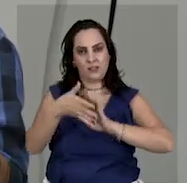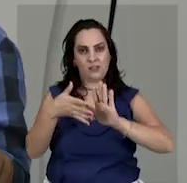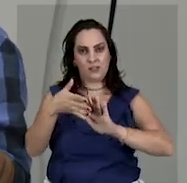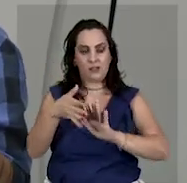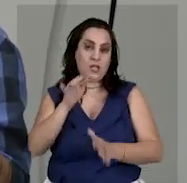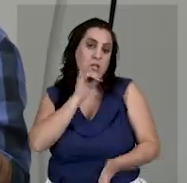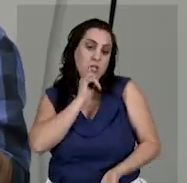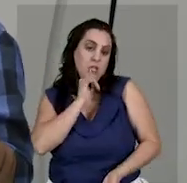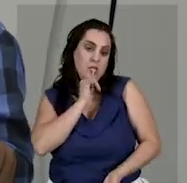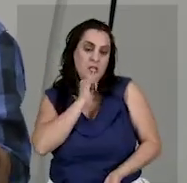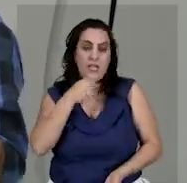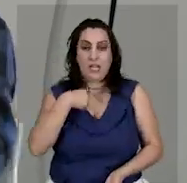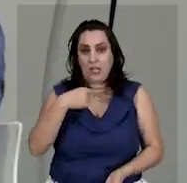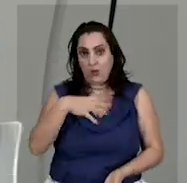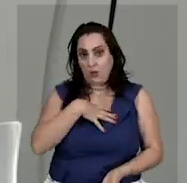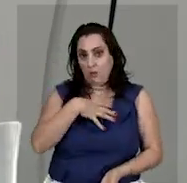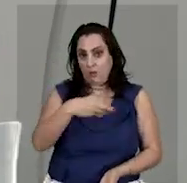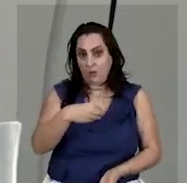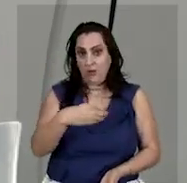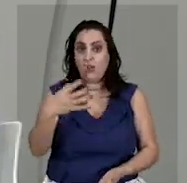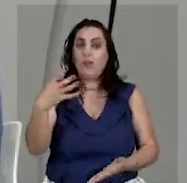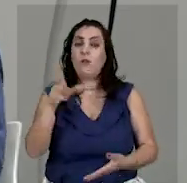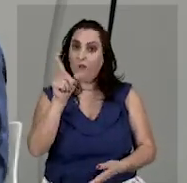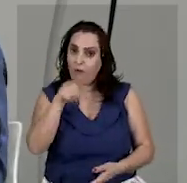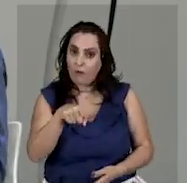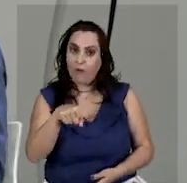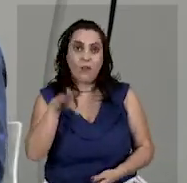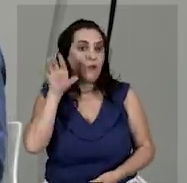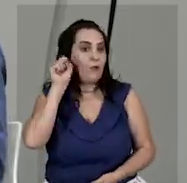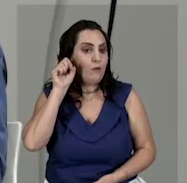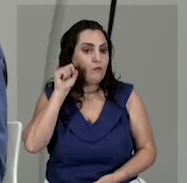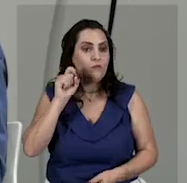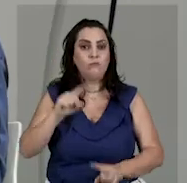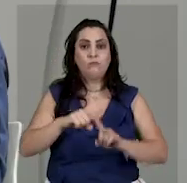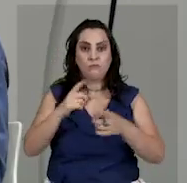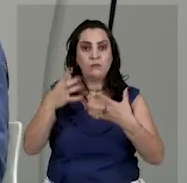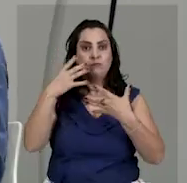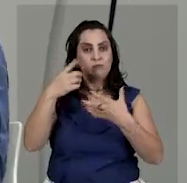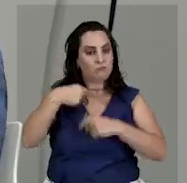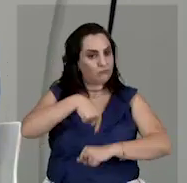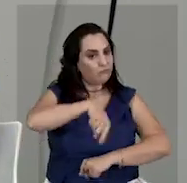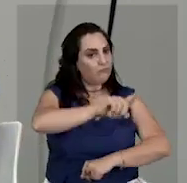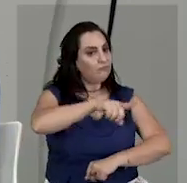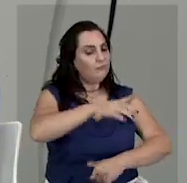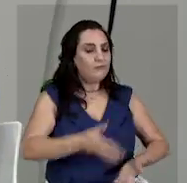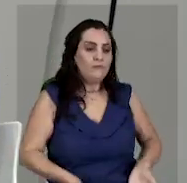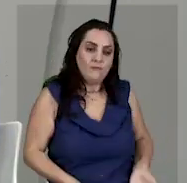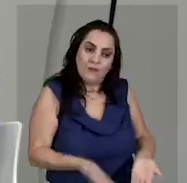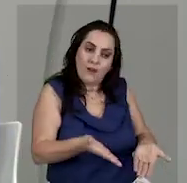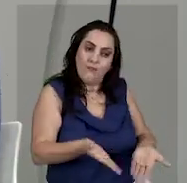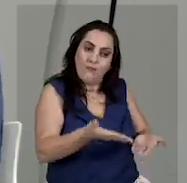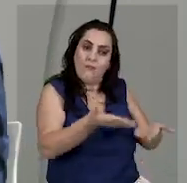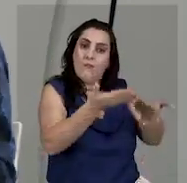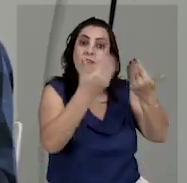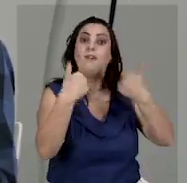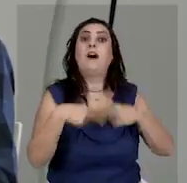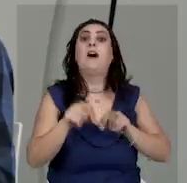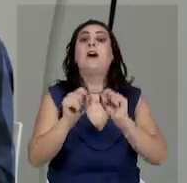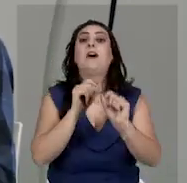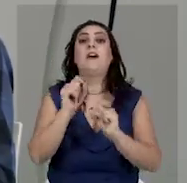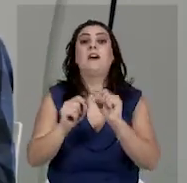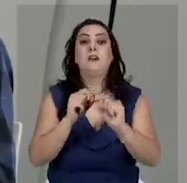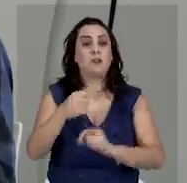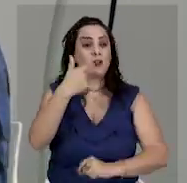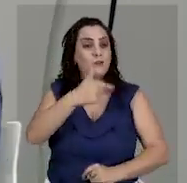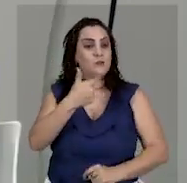filho que é ouvinte, mas eu quero matriculá-lo em uma escola bilíngue de surdos, ele vai entrar e ele vai ter ali a sua segunda língua